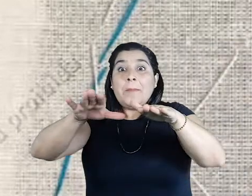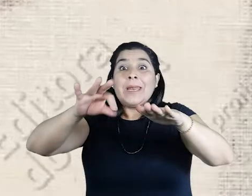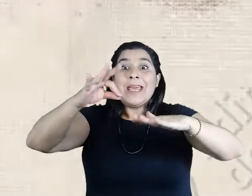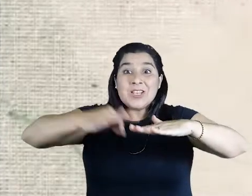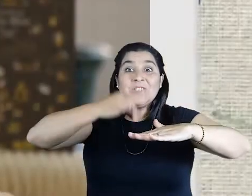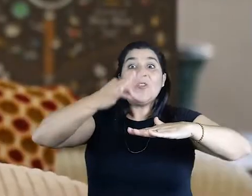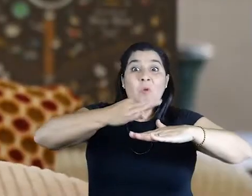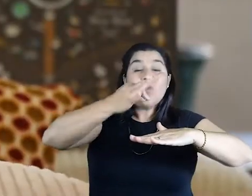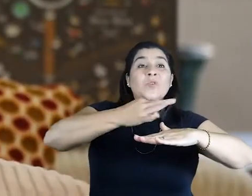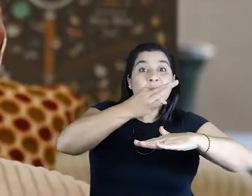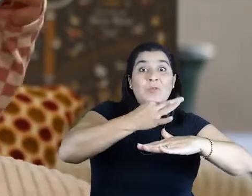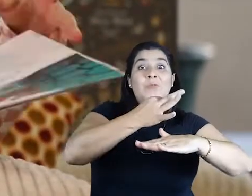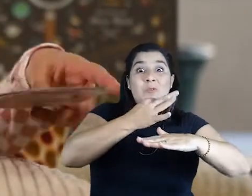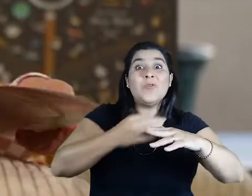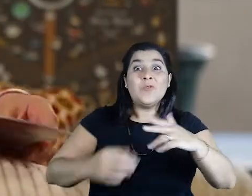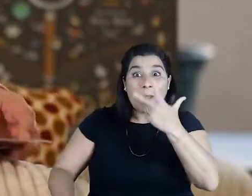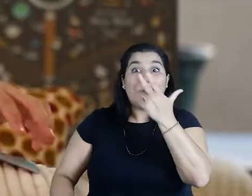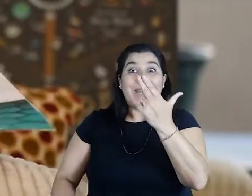de costura.